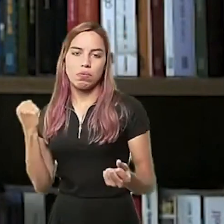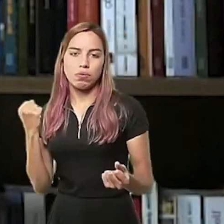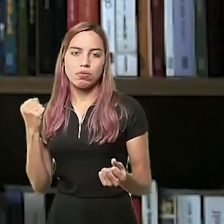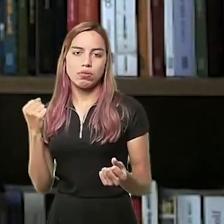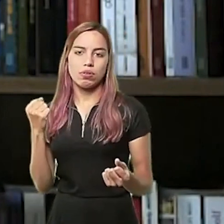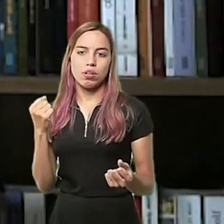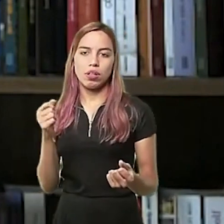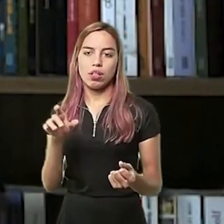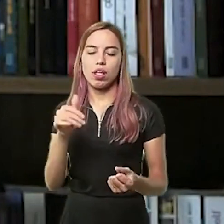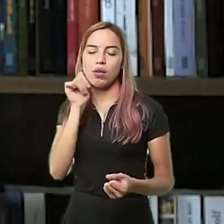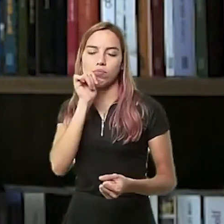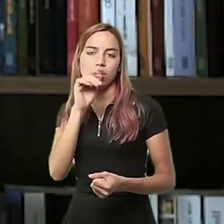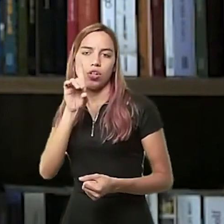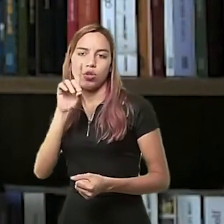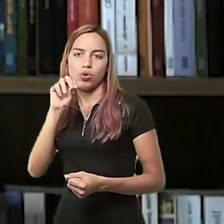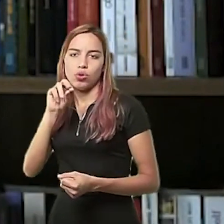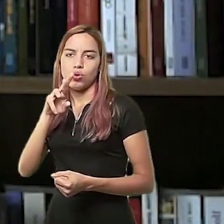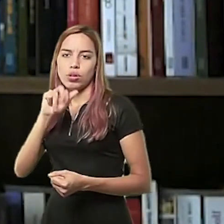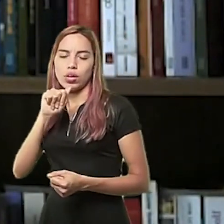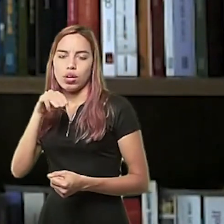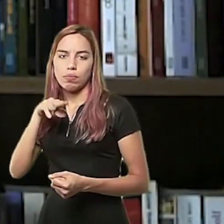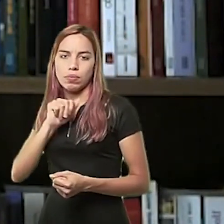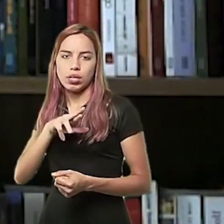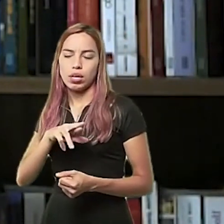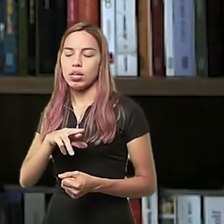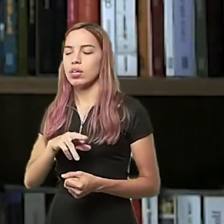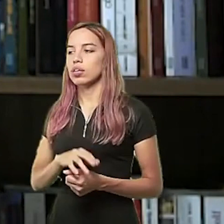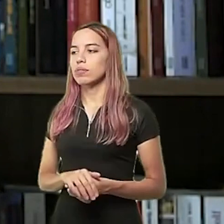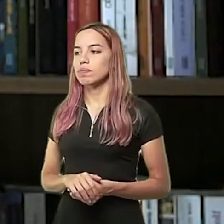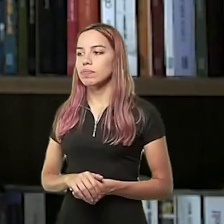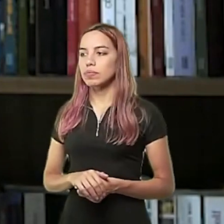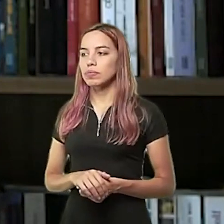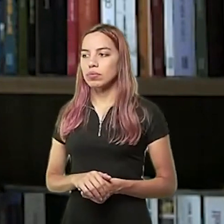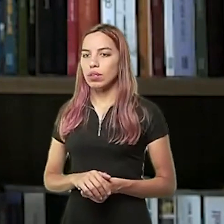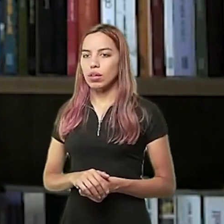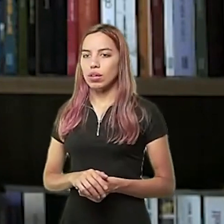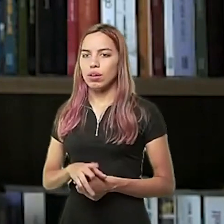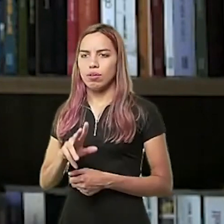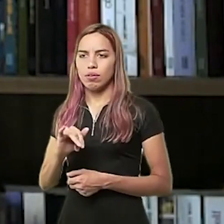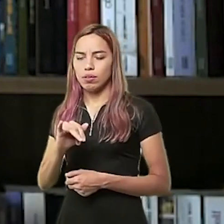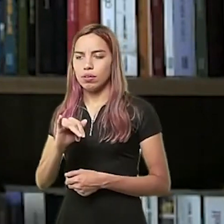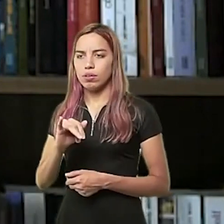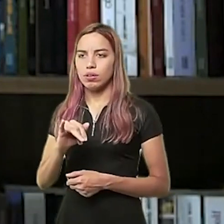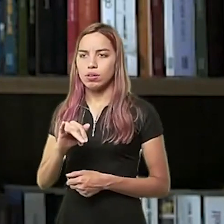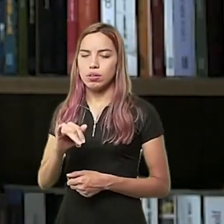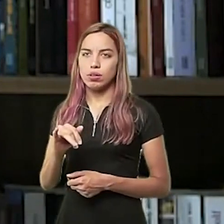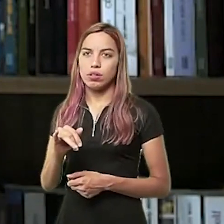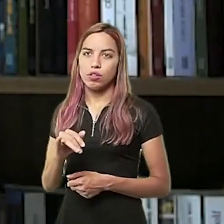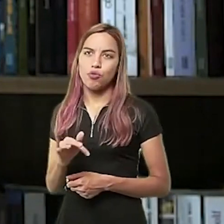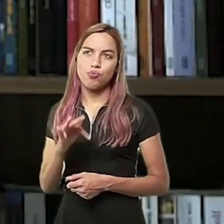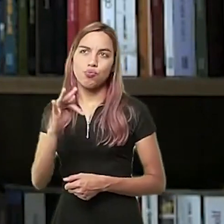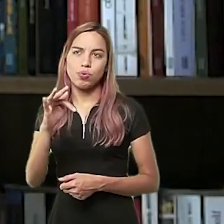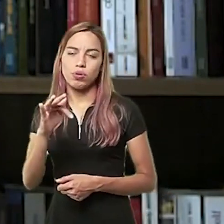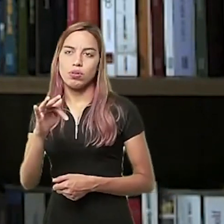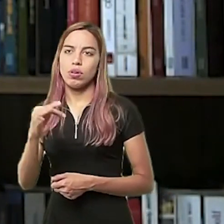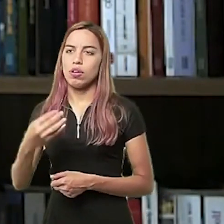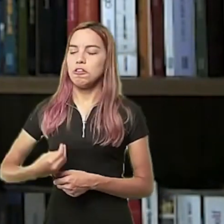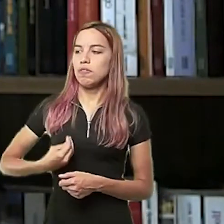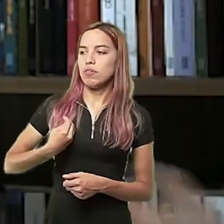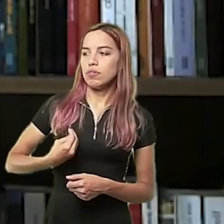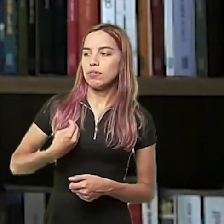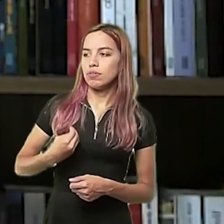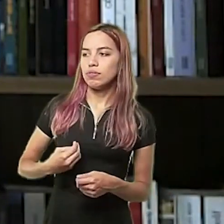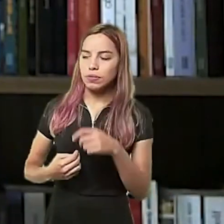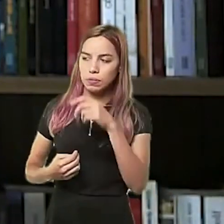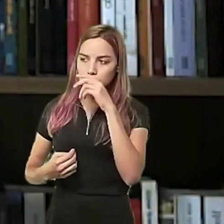viveria 100 anos depois, né, mais de 100 anos depois, e viveria a sua própria Odisseia, né? A sua Odisseia era